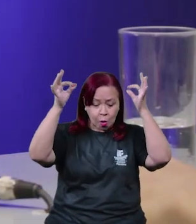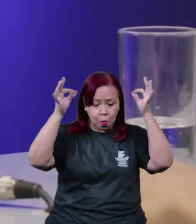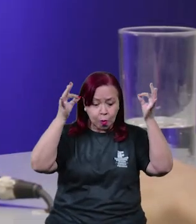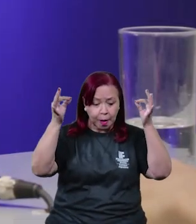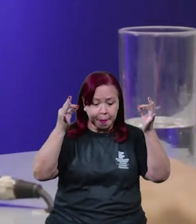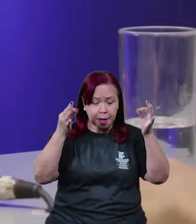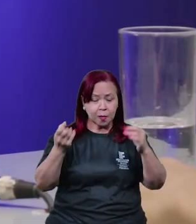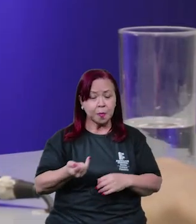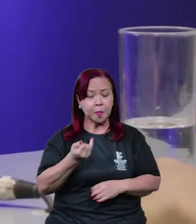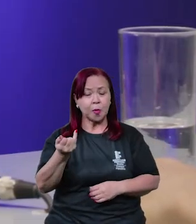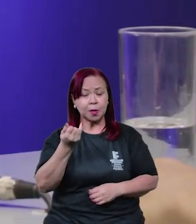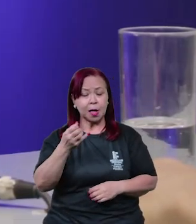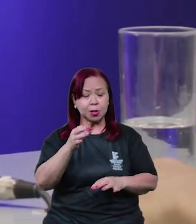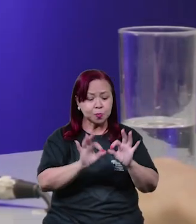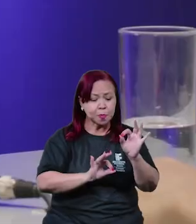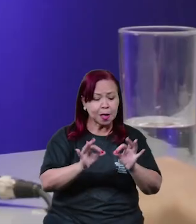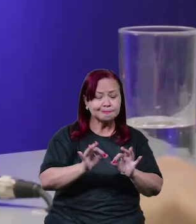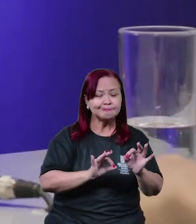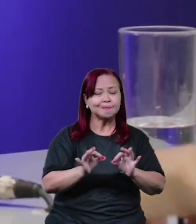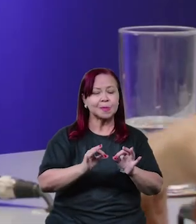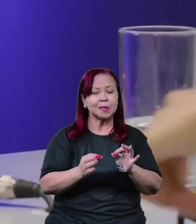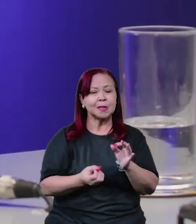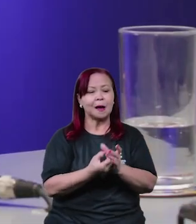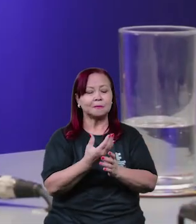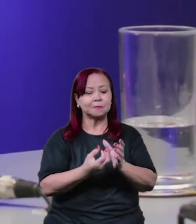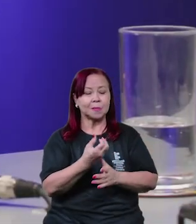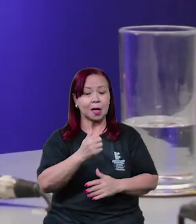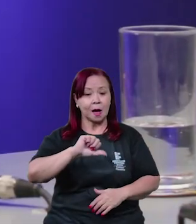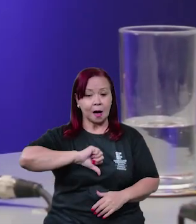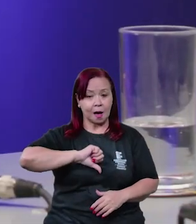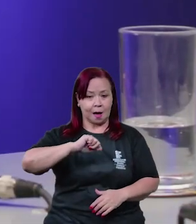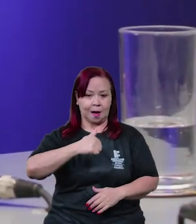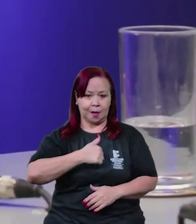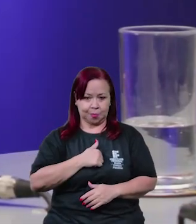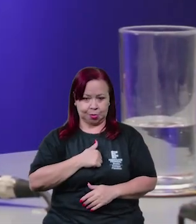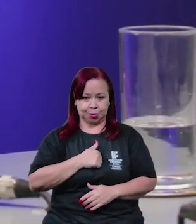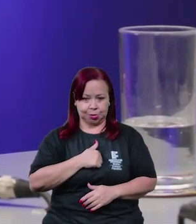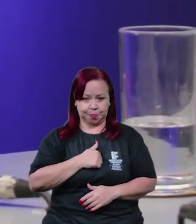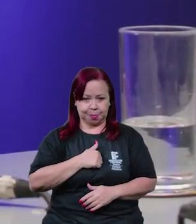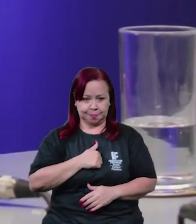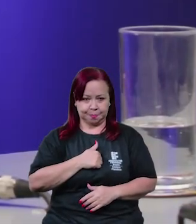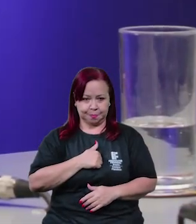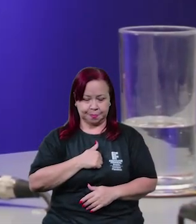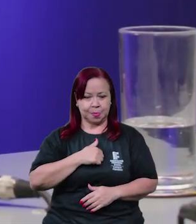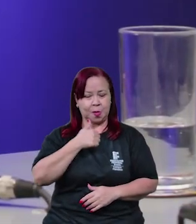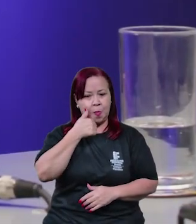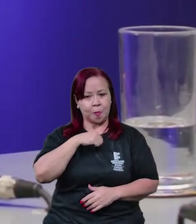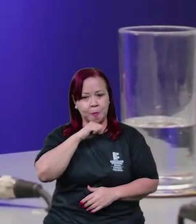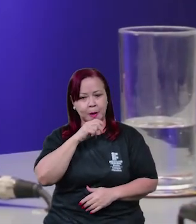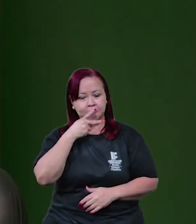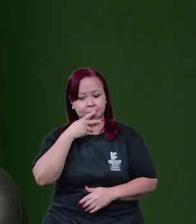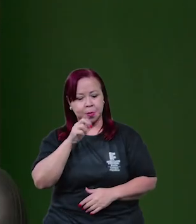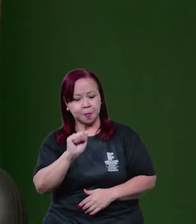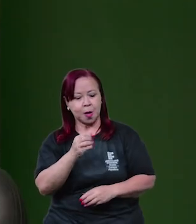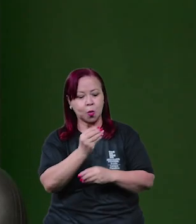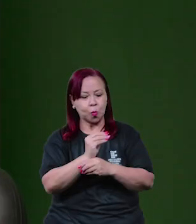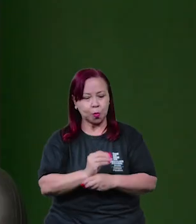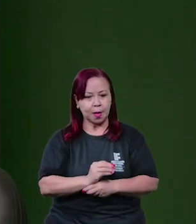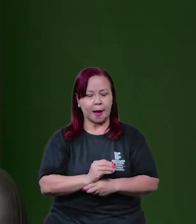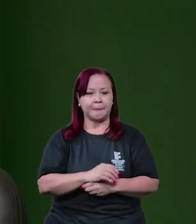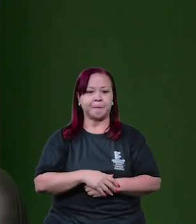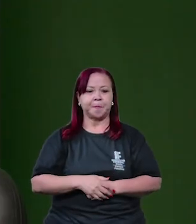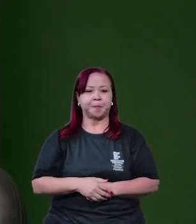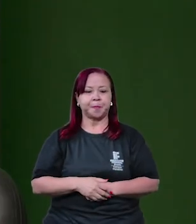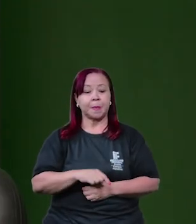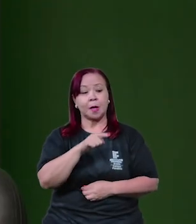para a construção de autoestima de qualquer pessoa. Sim, total. Uhum. E assim, você falou sobre